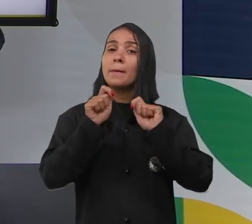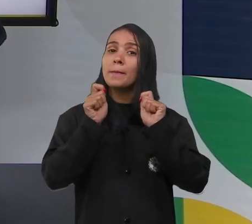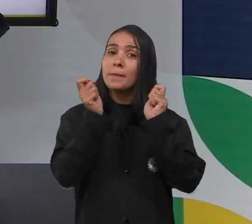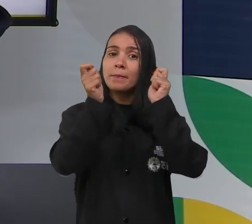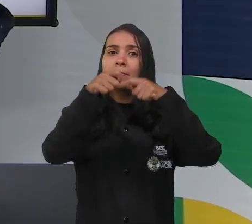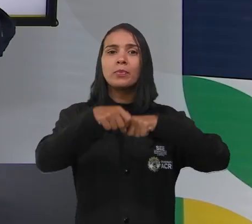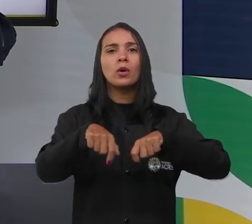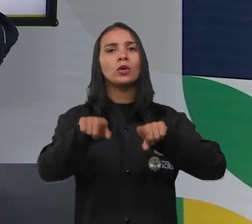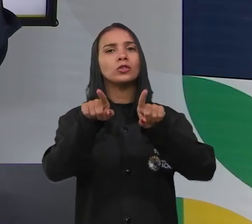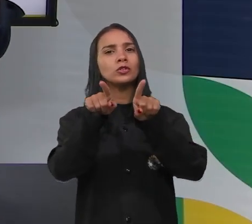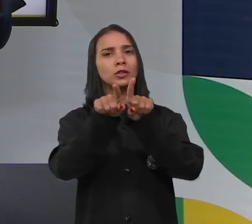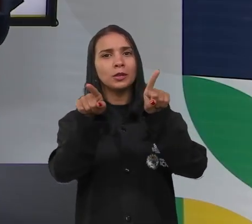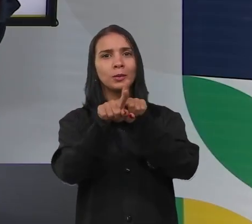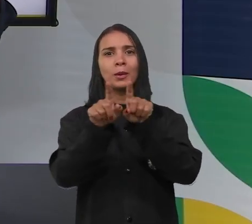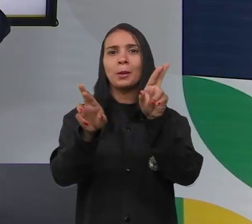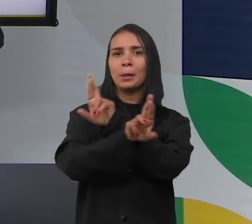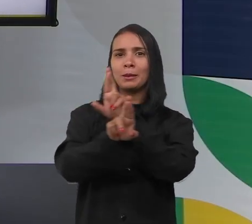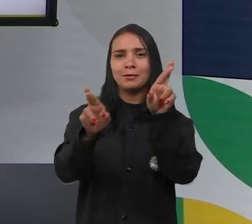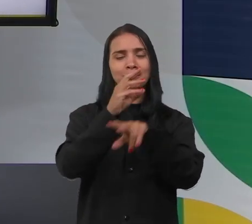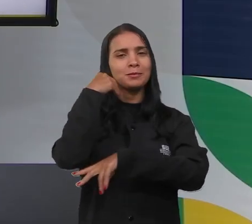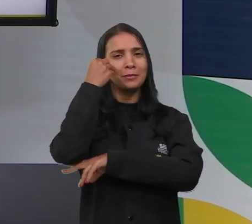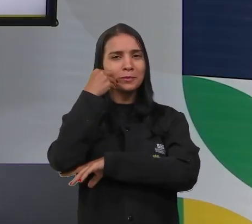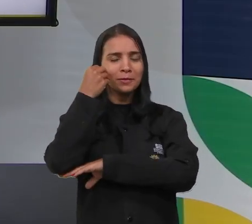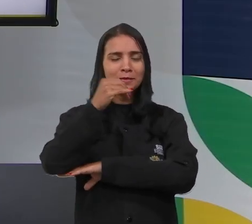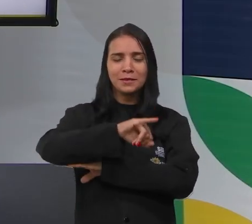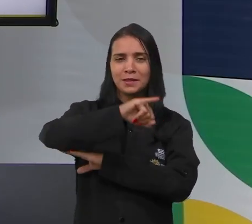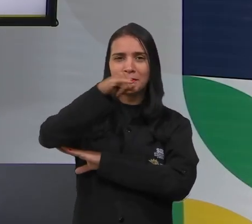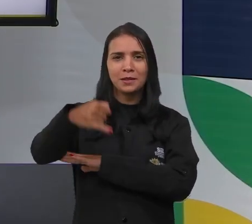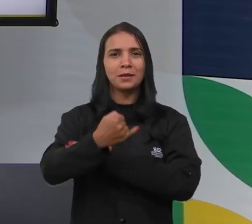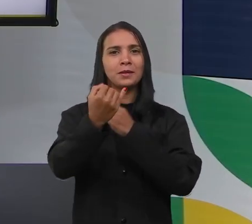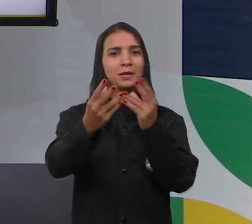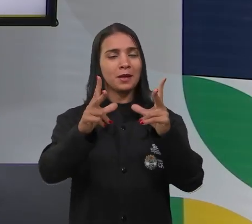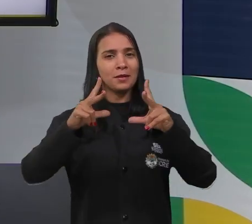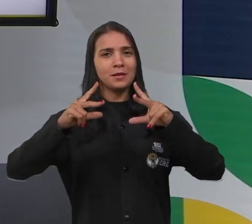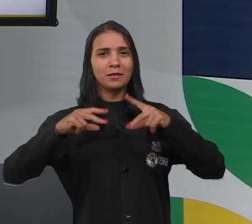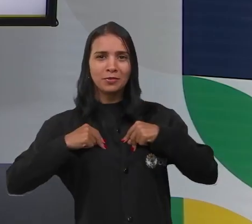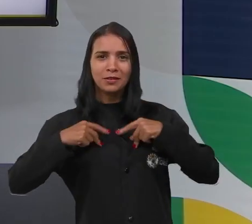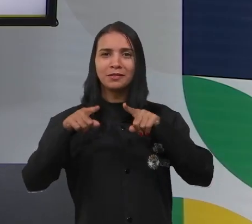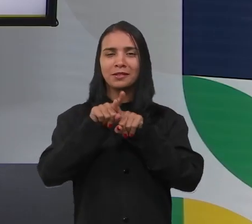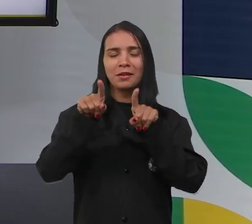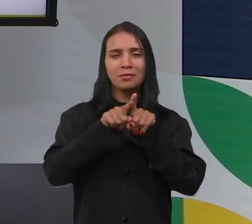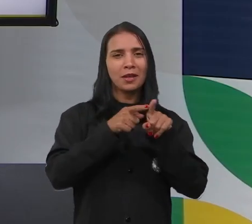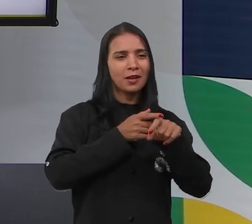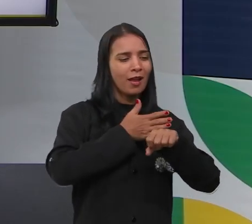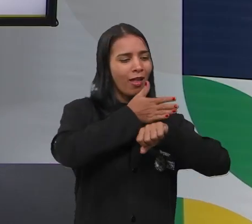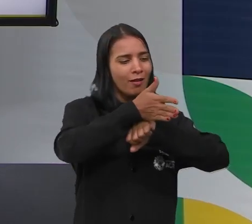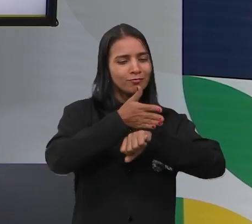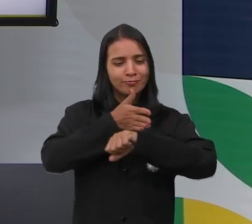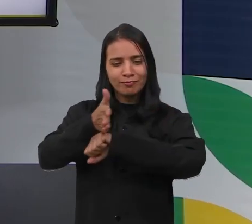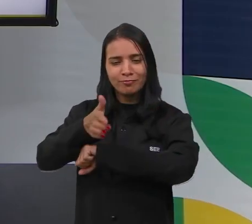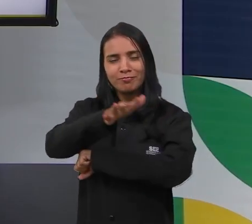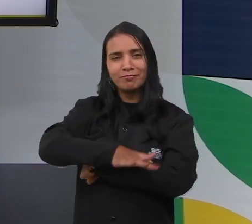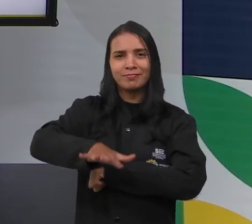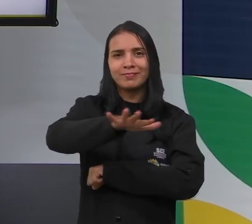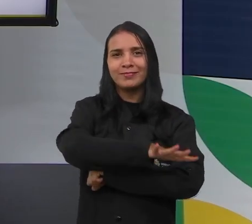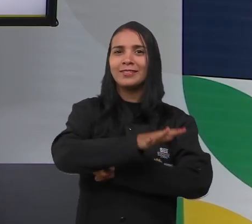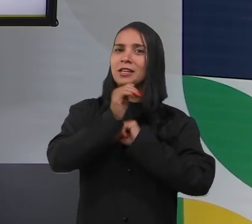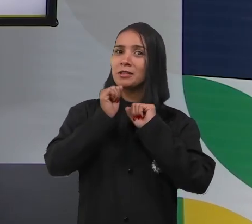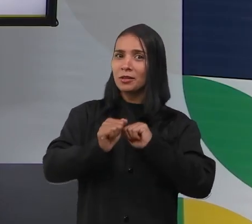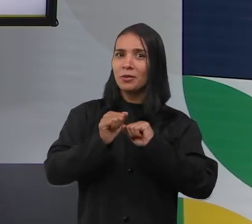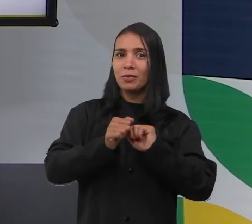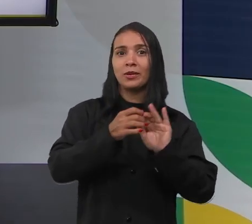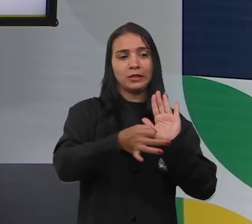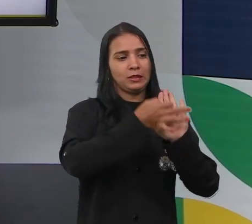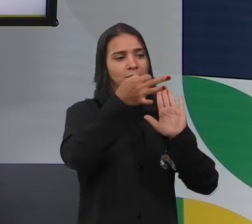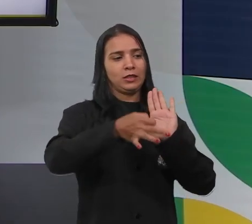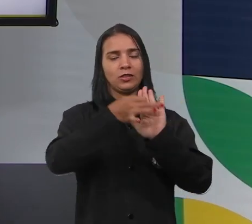sua vivência, à sua experiência e à sua oportunização em ter lugares para vivenciar de uma forma um pouco mais crítica acerca